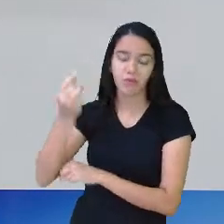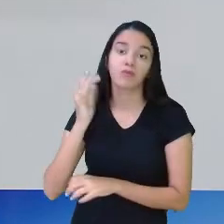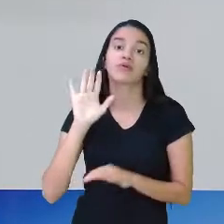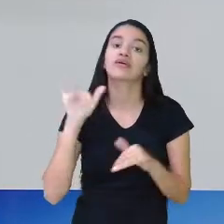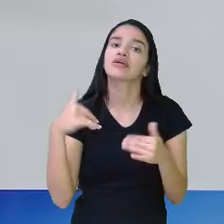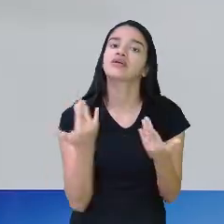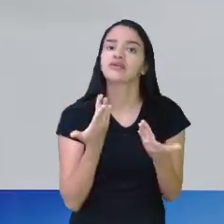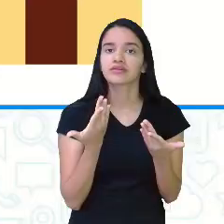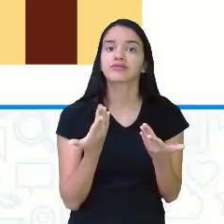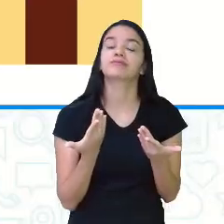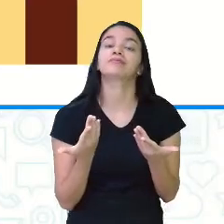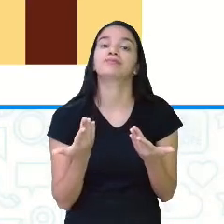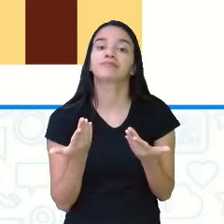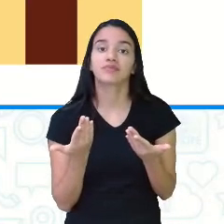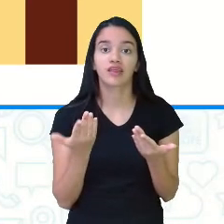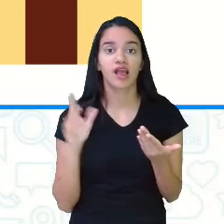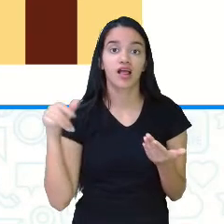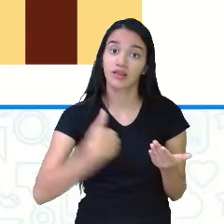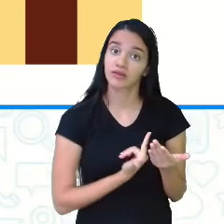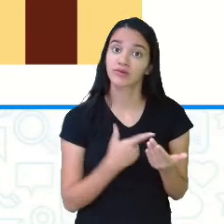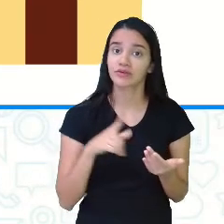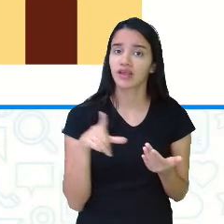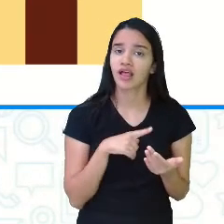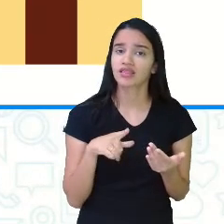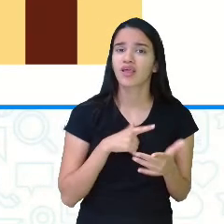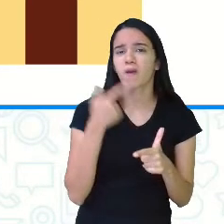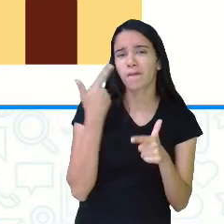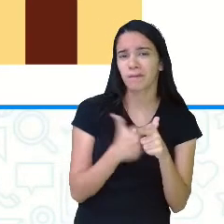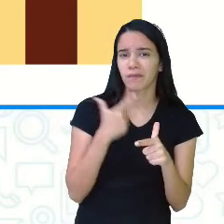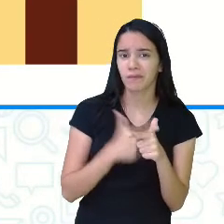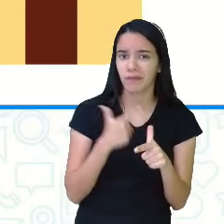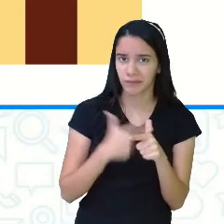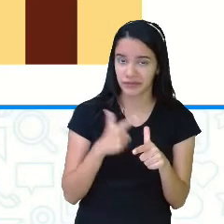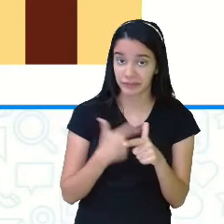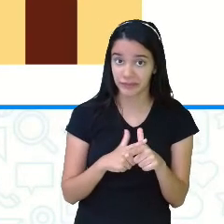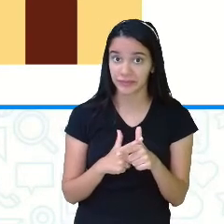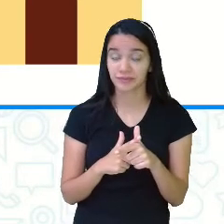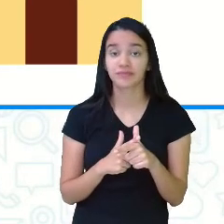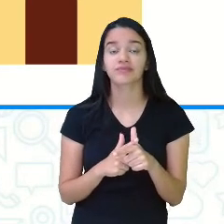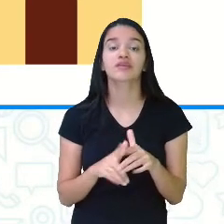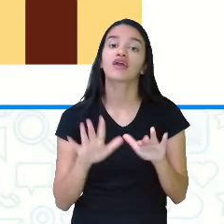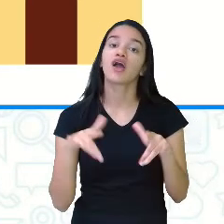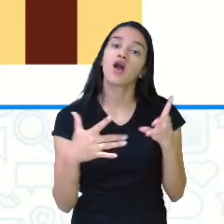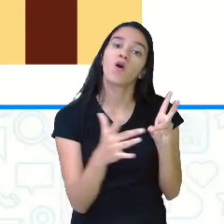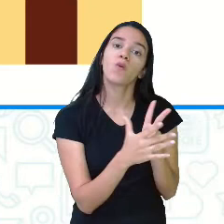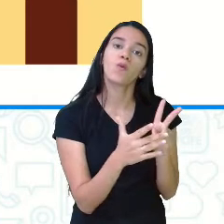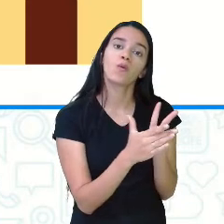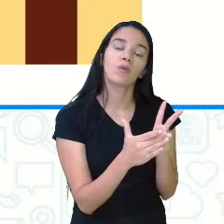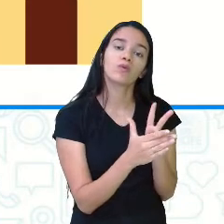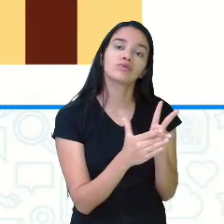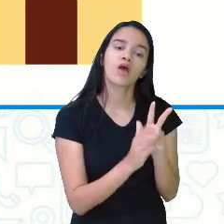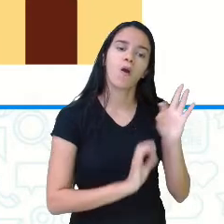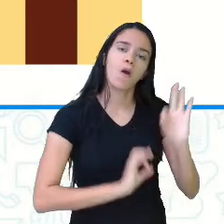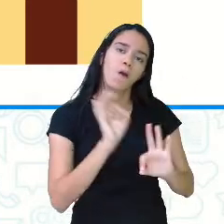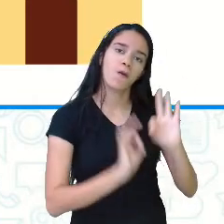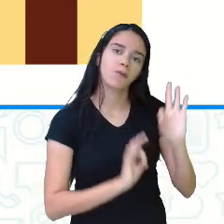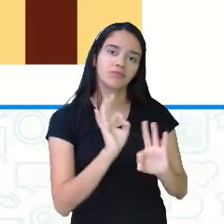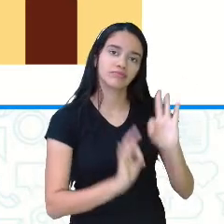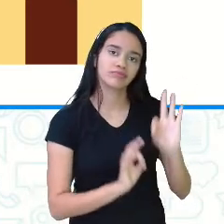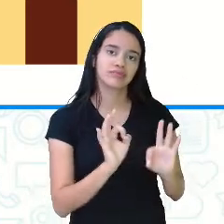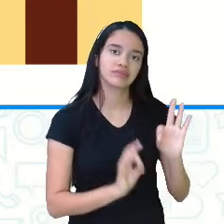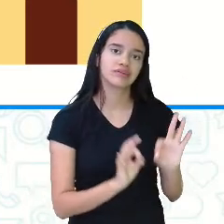Em contrapartida, aí a gente tem um outro problema em relação a isso. Os indígenas seriam organizados